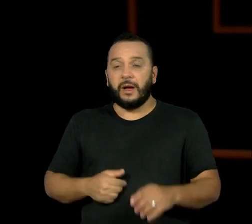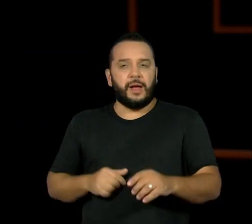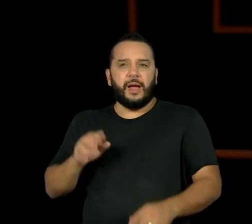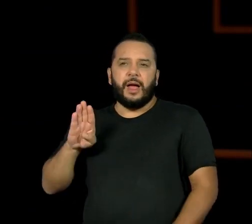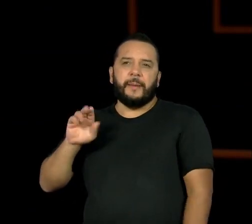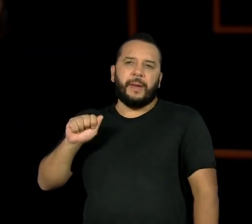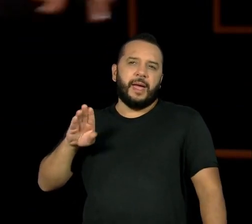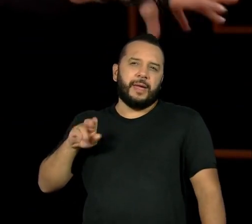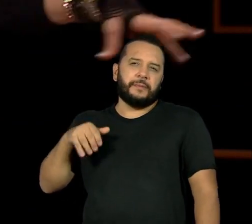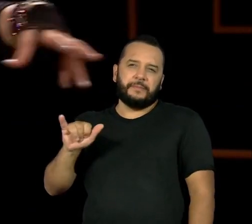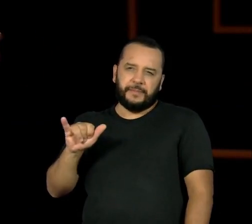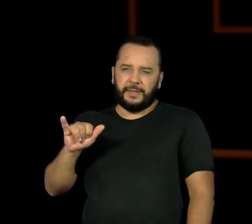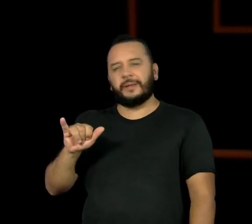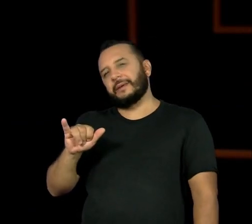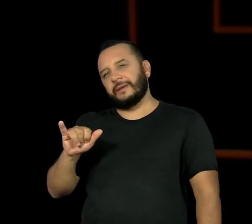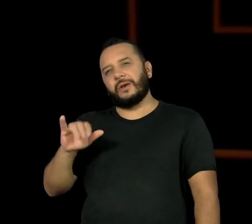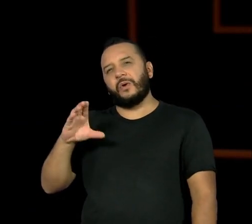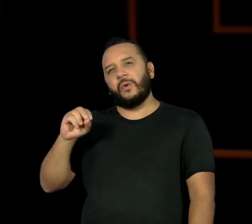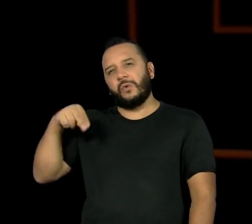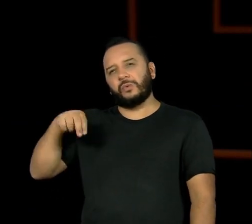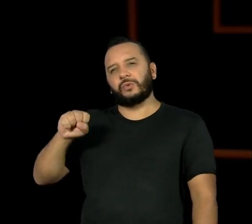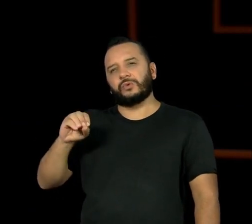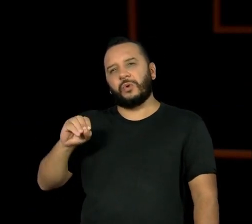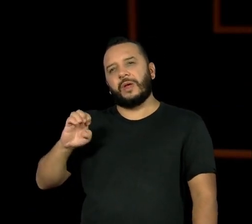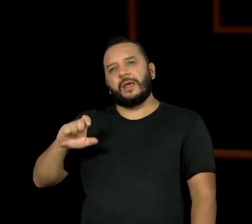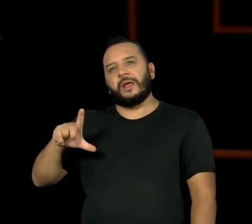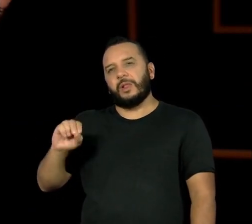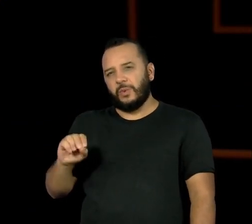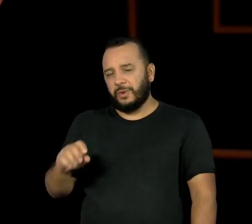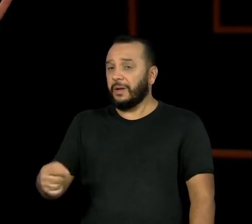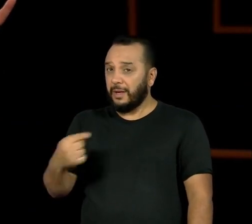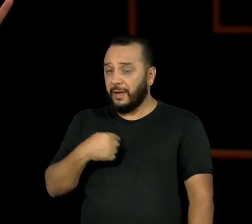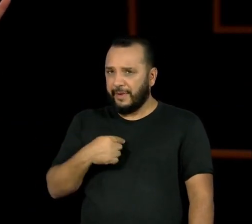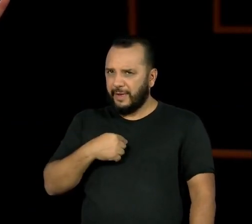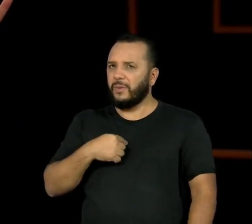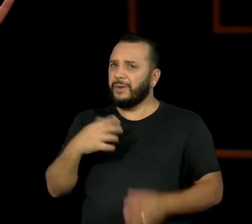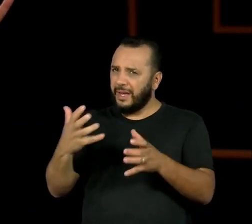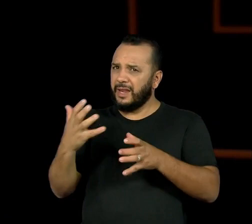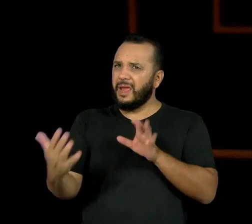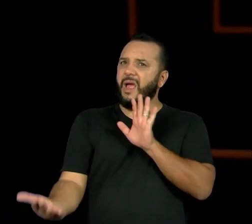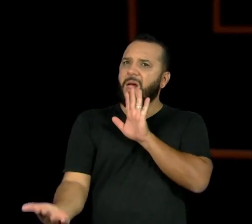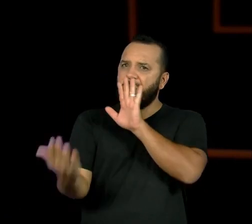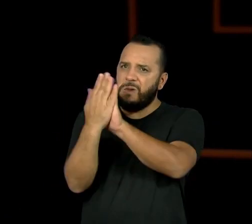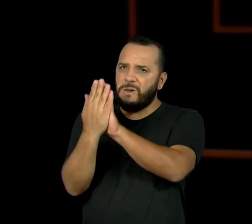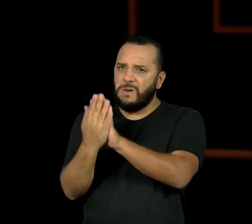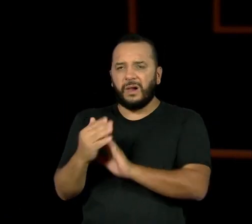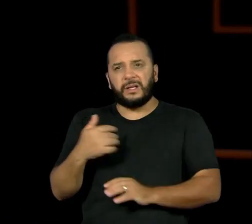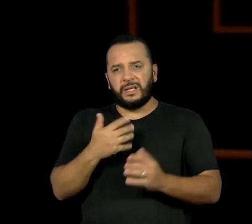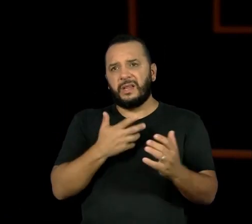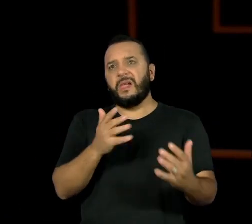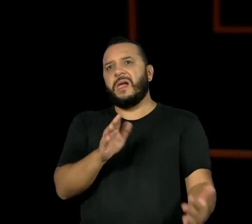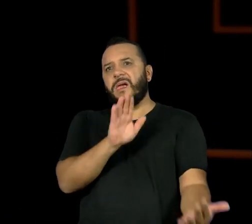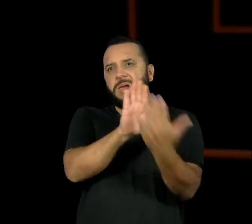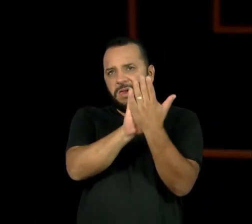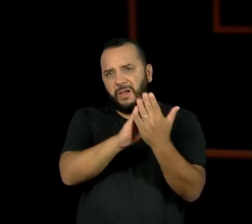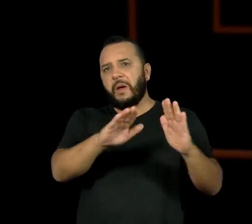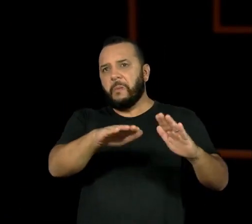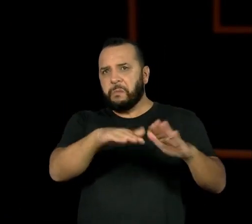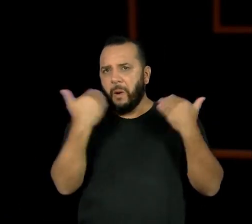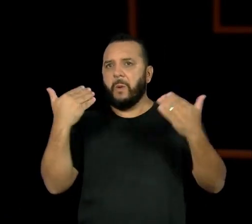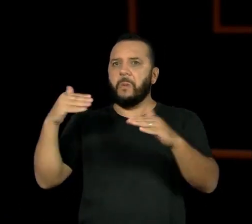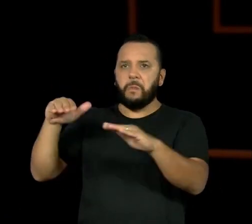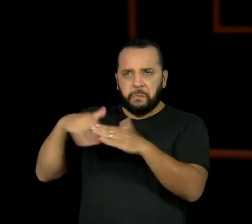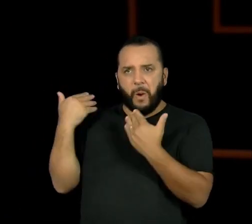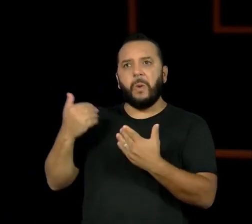Baby Consuelo, ou a Baby do Brasil, estava ali para ser confrontada em tudo que ela tinha. Então, aconteceram muitas catarses.